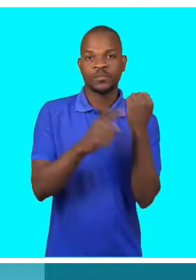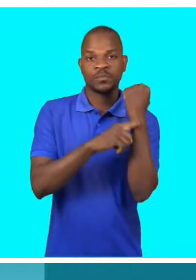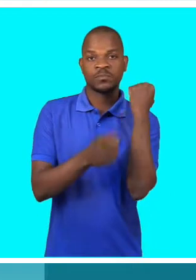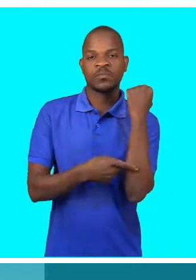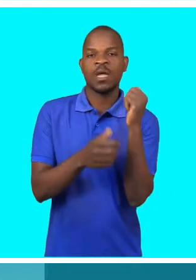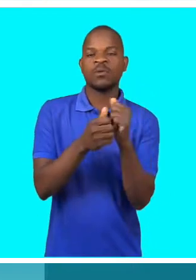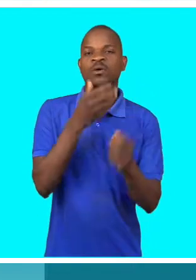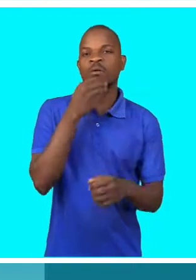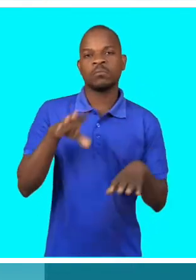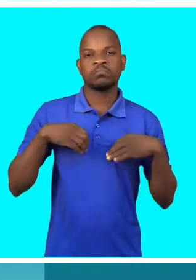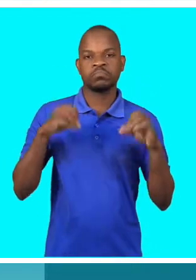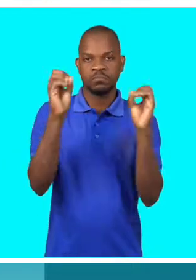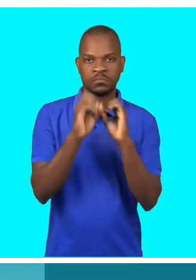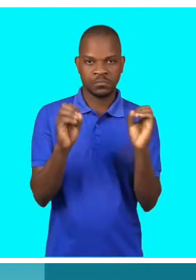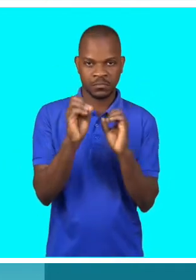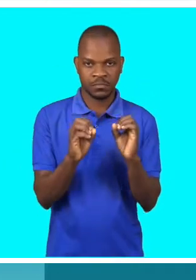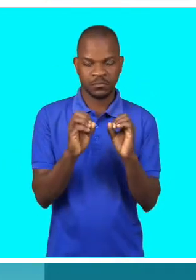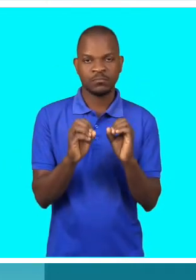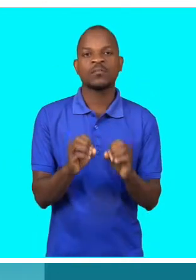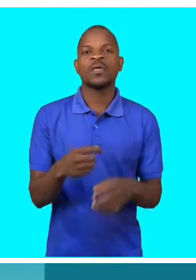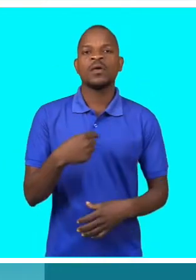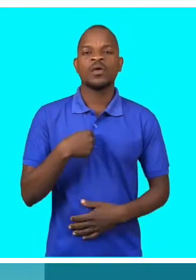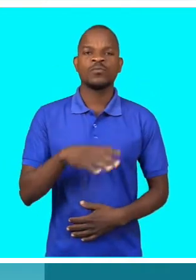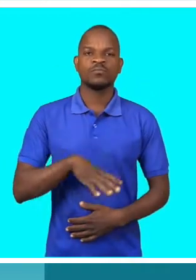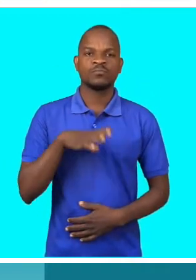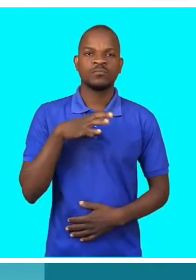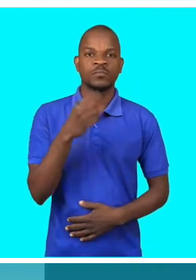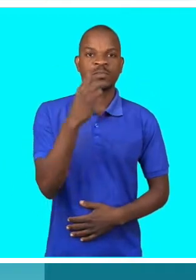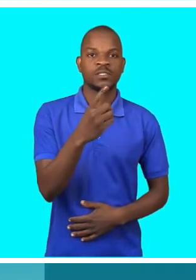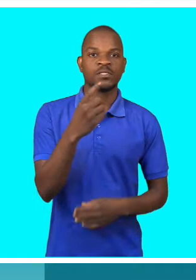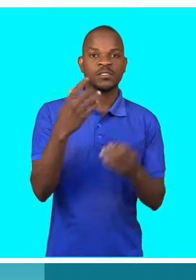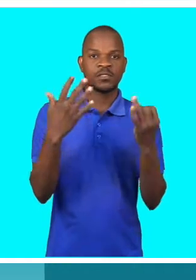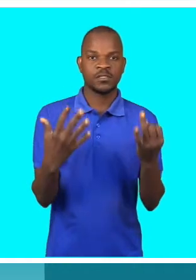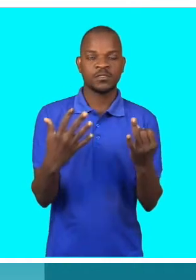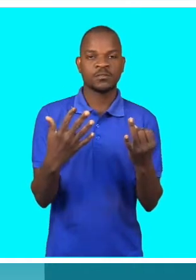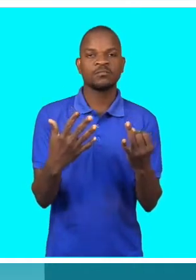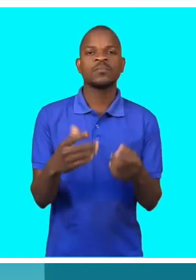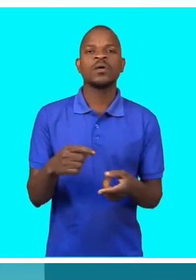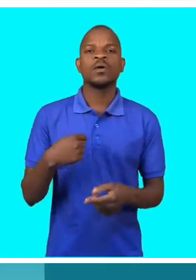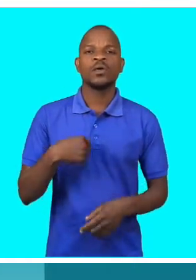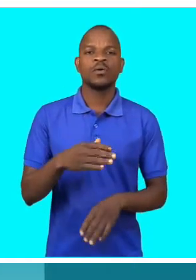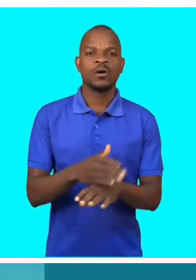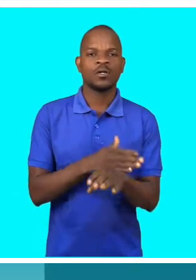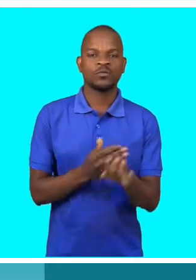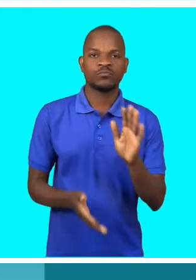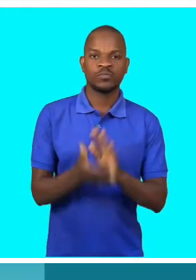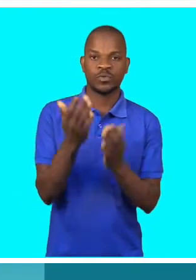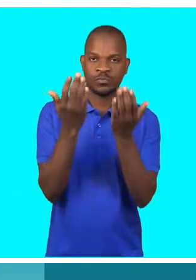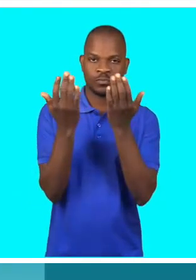15 anos. Eu me namorei com um moço e ele teve que me engravidar e não aceitou me assumir. Foi um acidente.